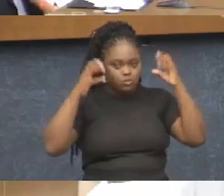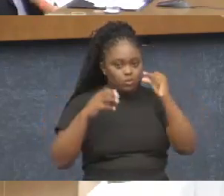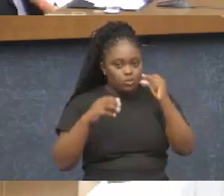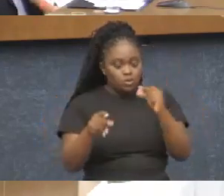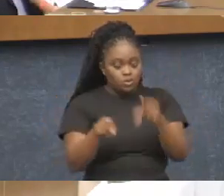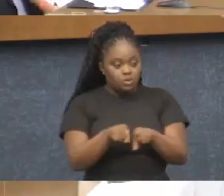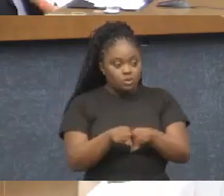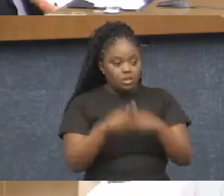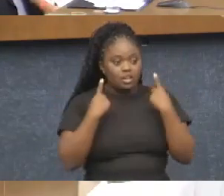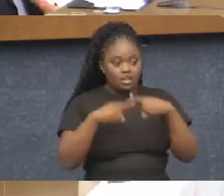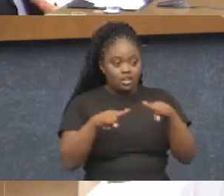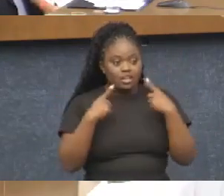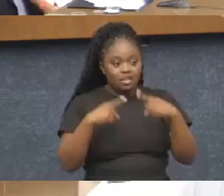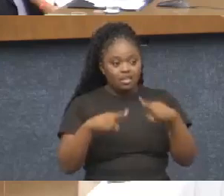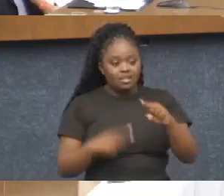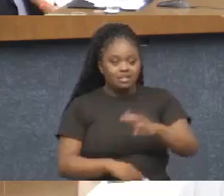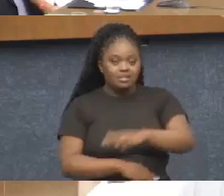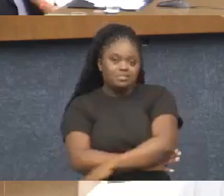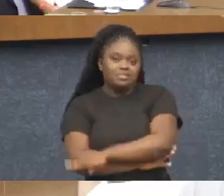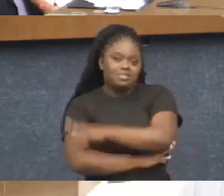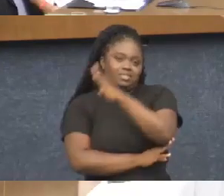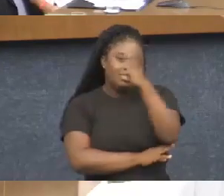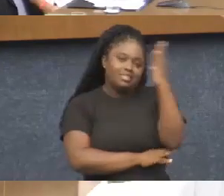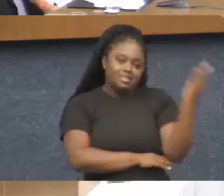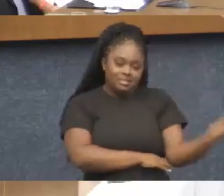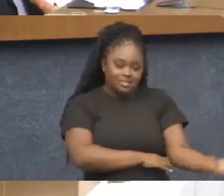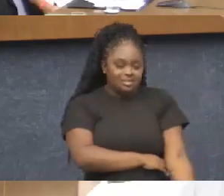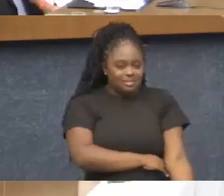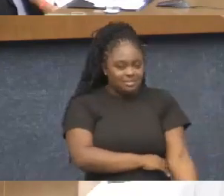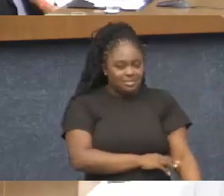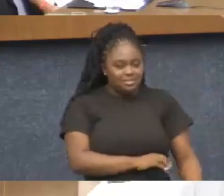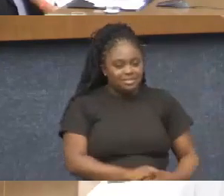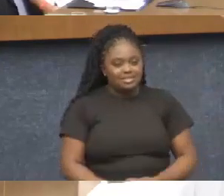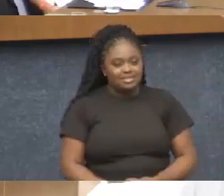também reclama o dia inteiro. Então, é um perfil pernambucano esse.